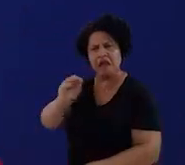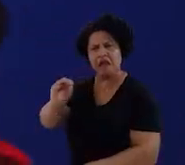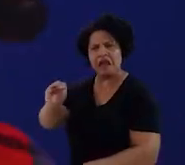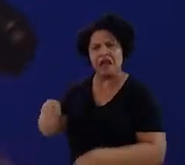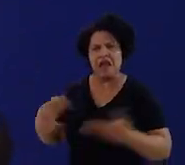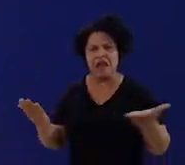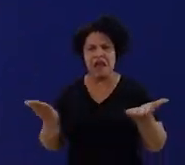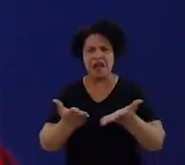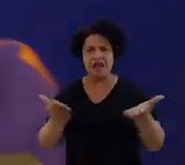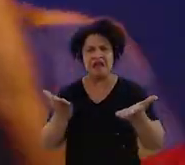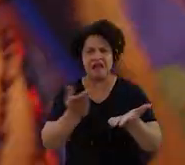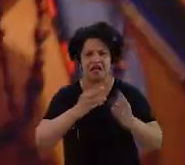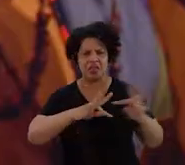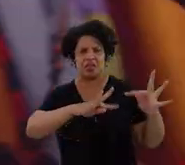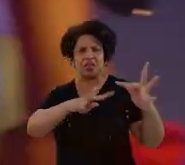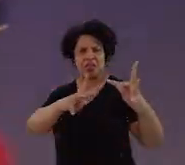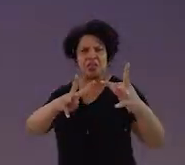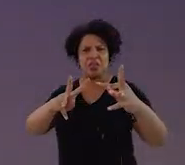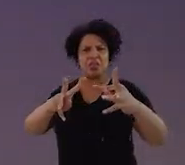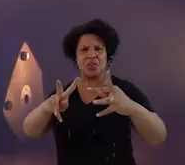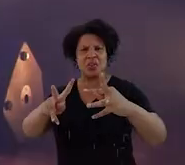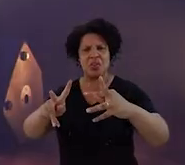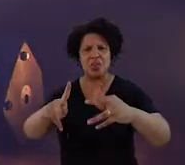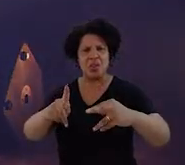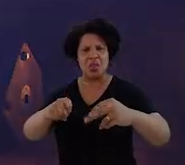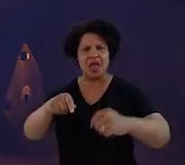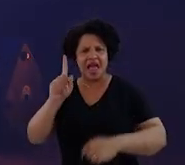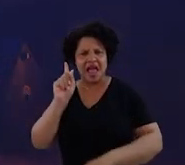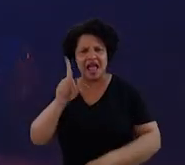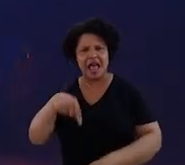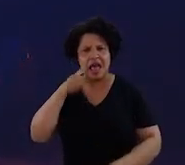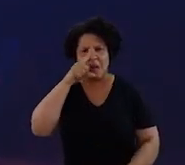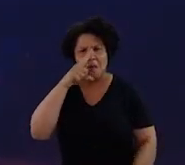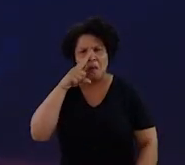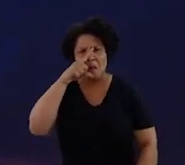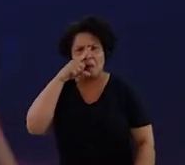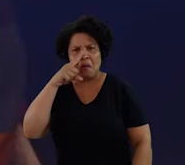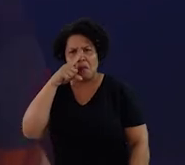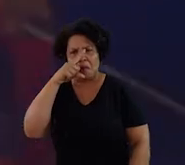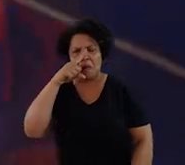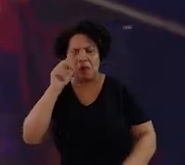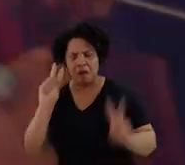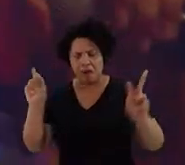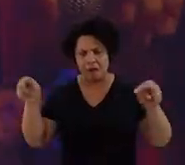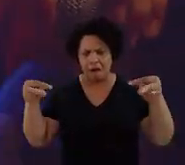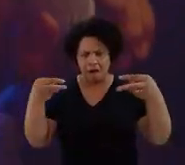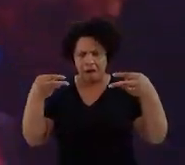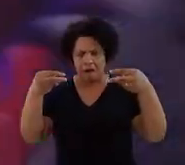todo mundo é alemão. Rá. Fruto colhido dessa falsa união. Rá. Olhando pra plateia, nunca vi seu rosto.